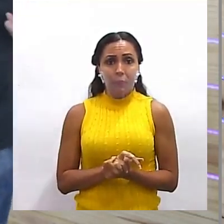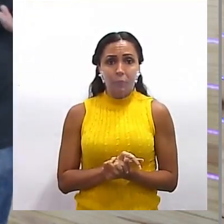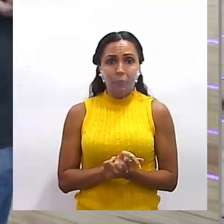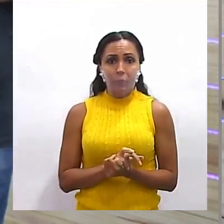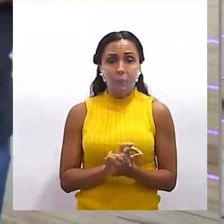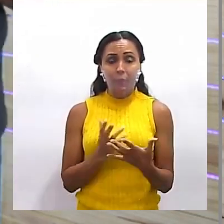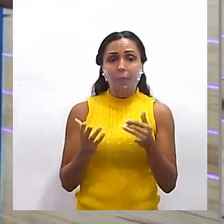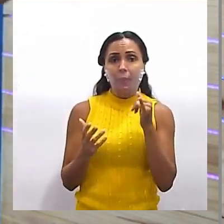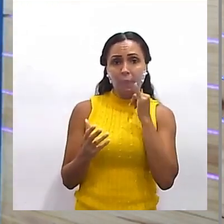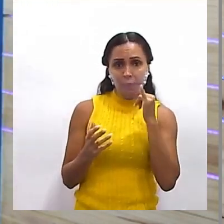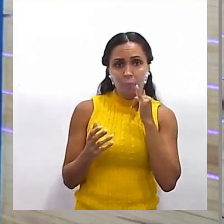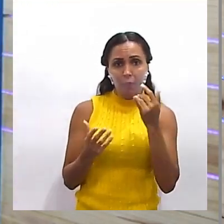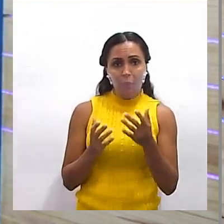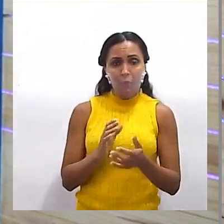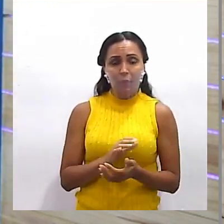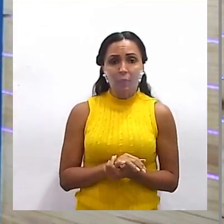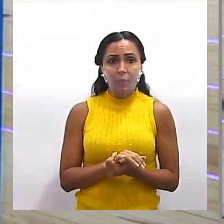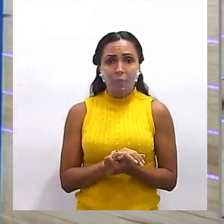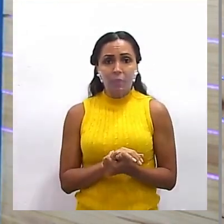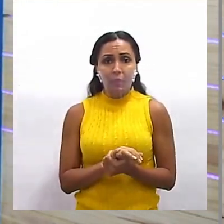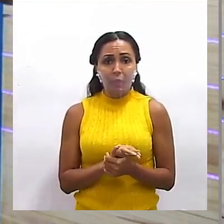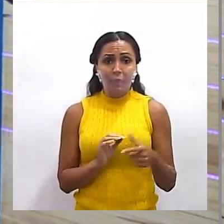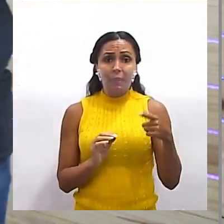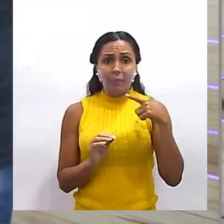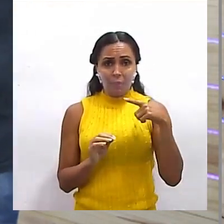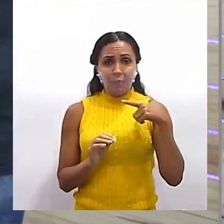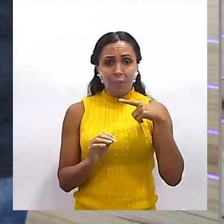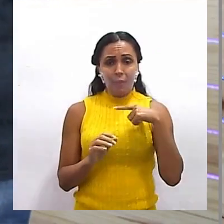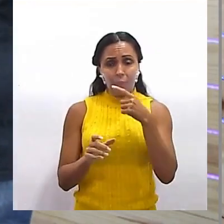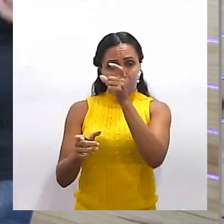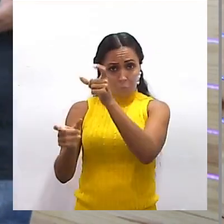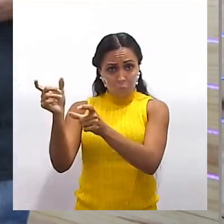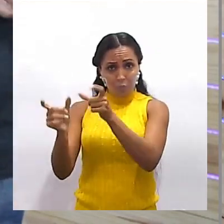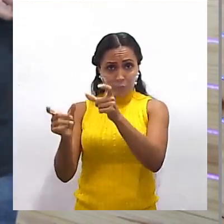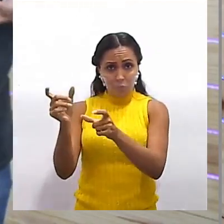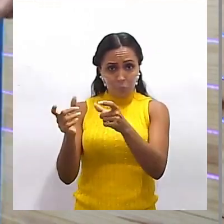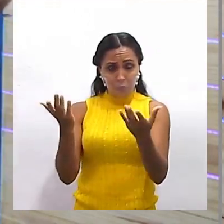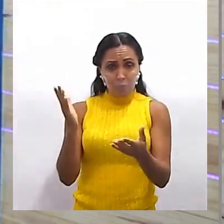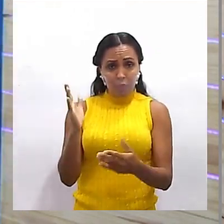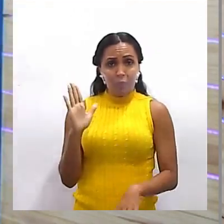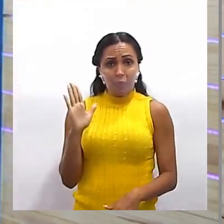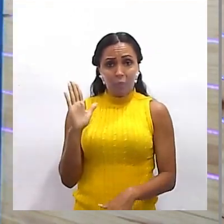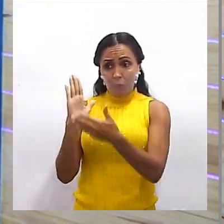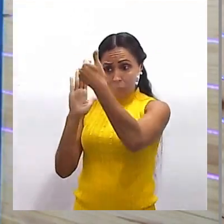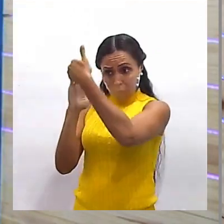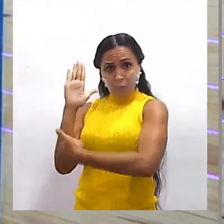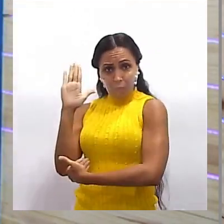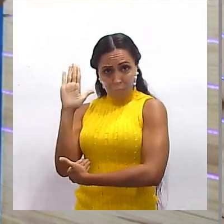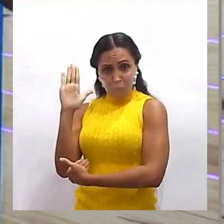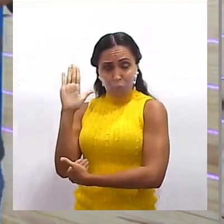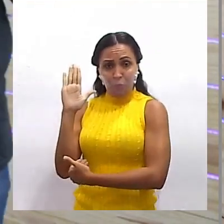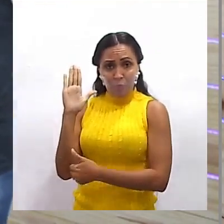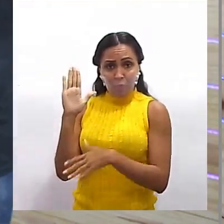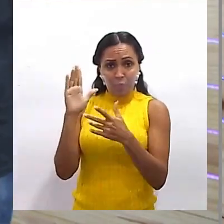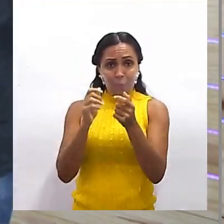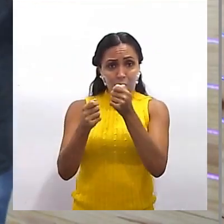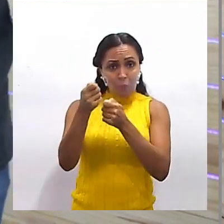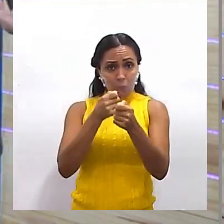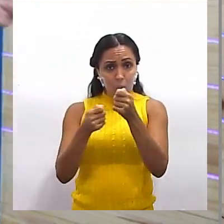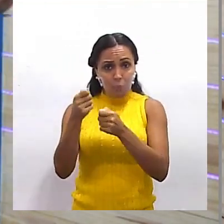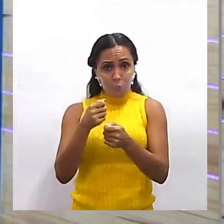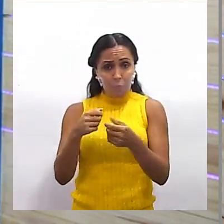seja, tem fornecedor, quando faz contrato com um CD, ele pede um controle de